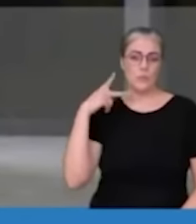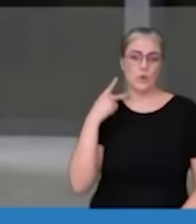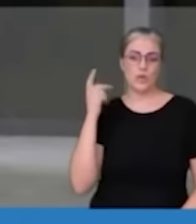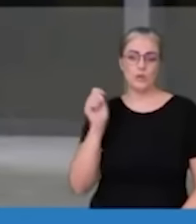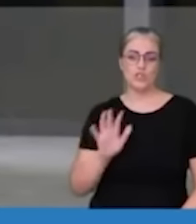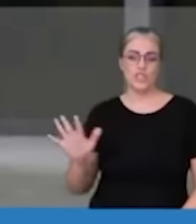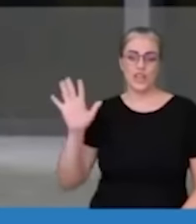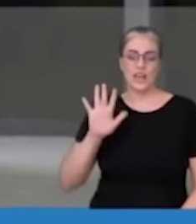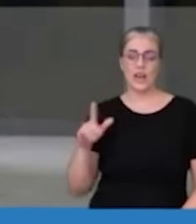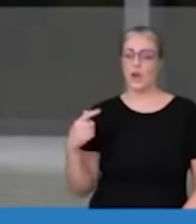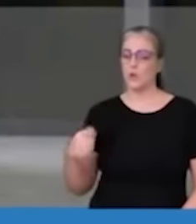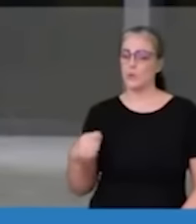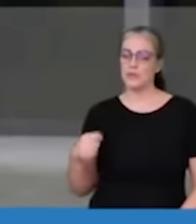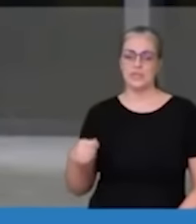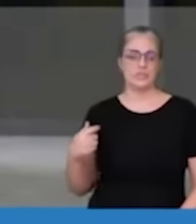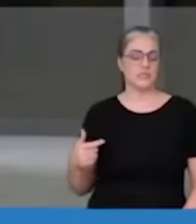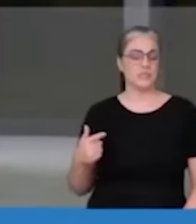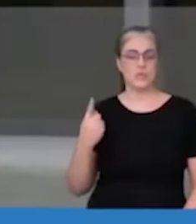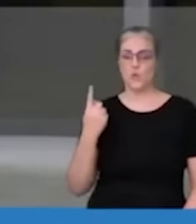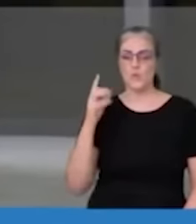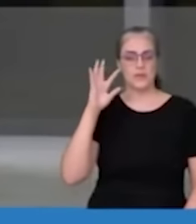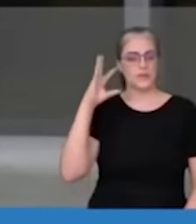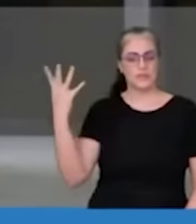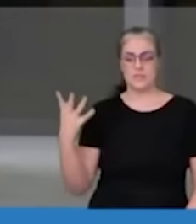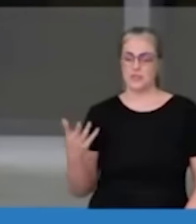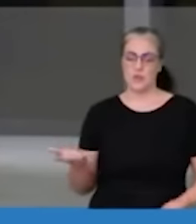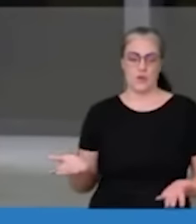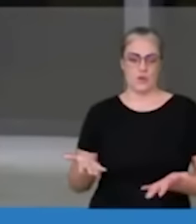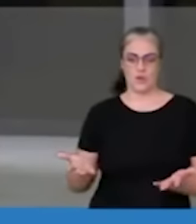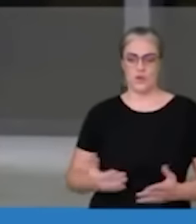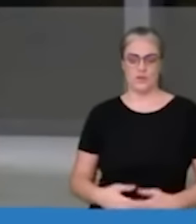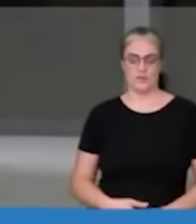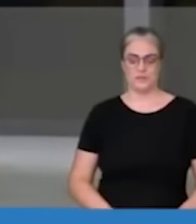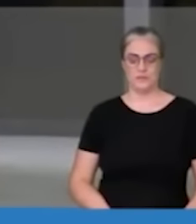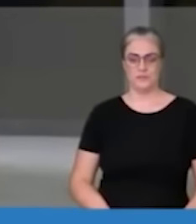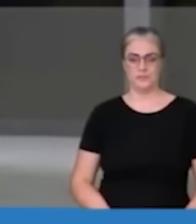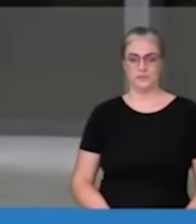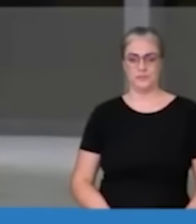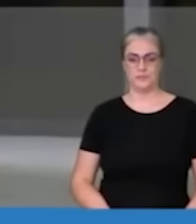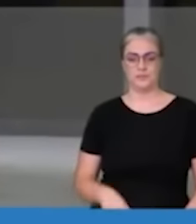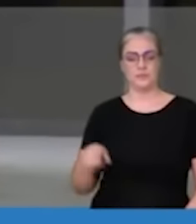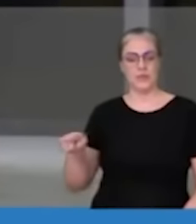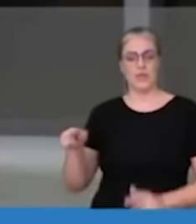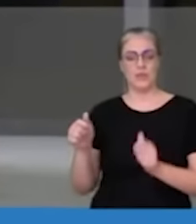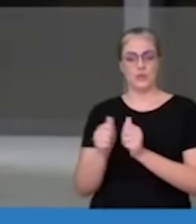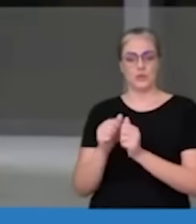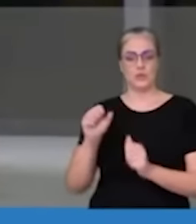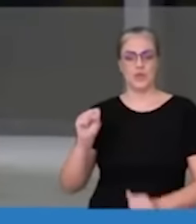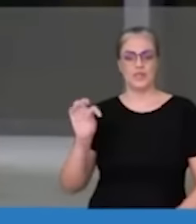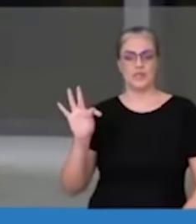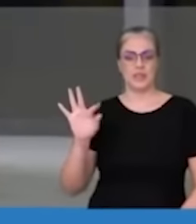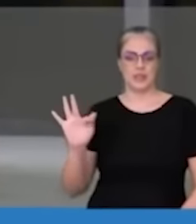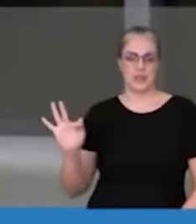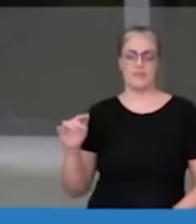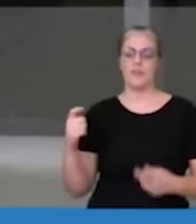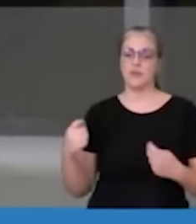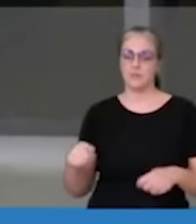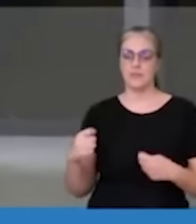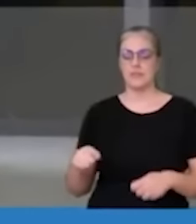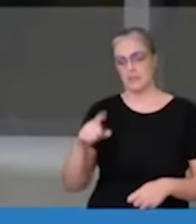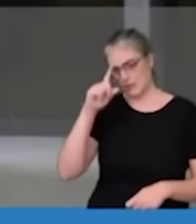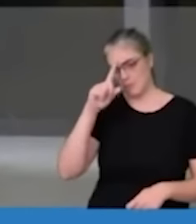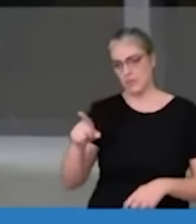precisa tomar uma medida. E junto com o STF, que é pedir a preventiva